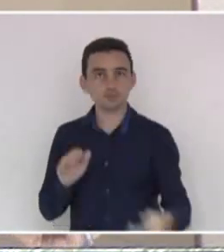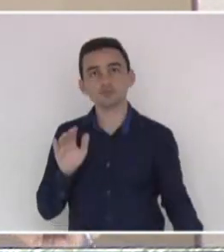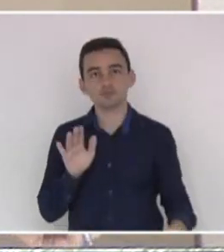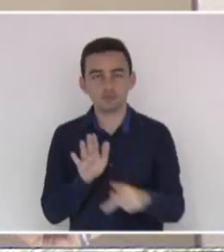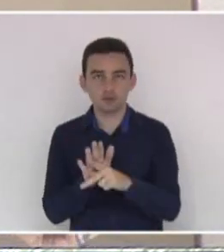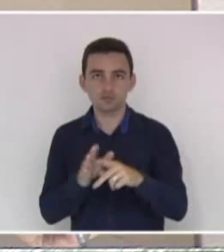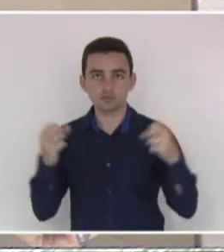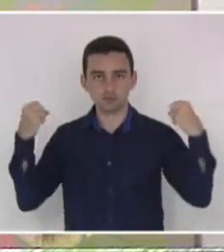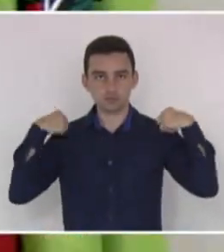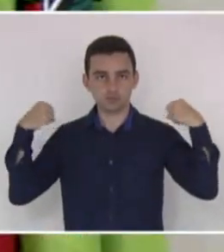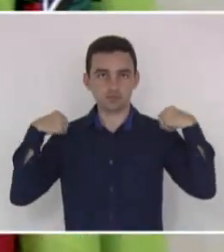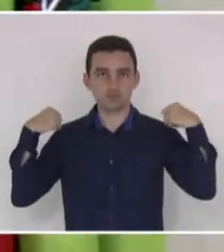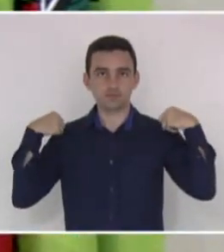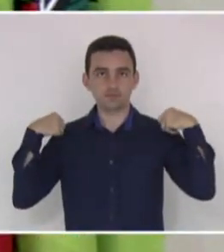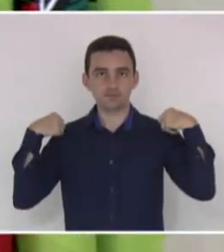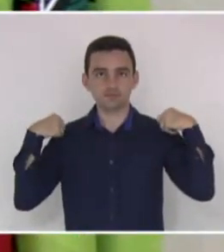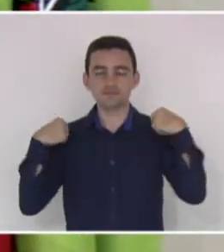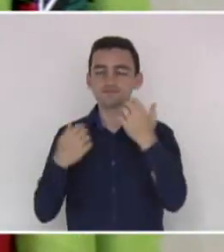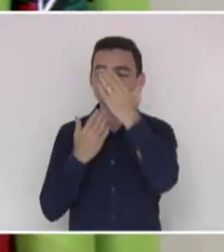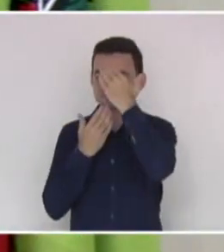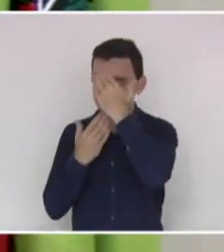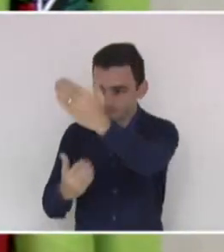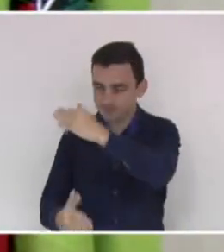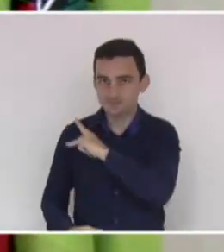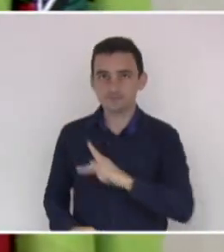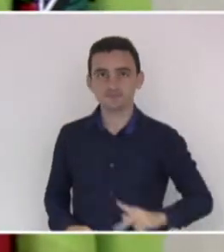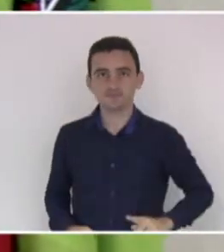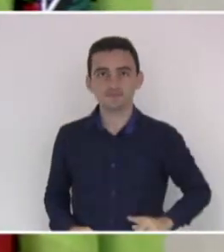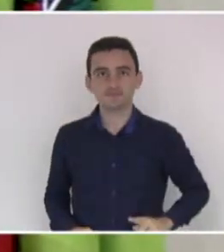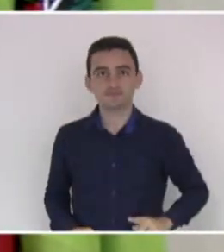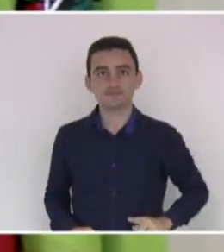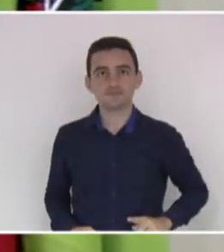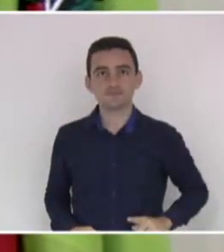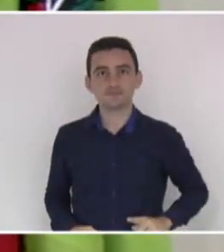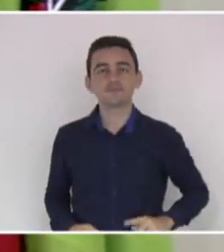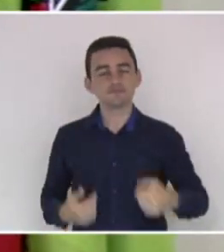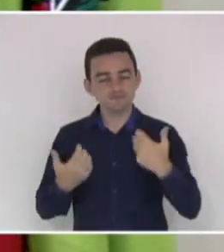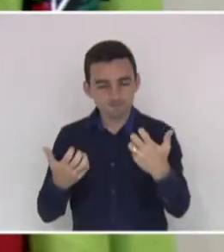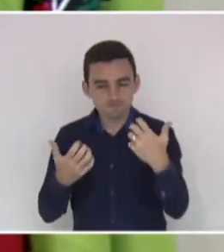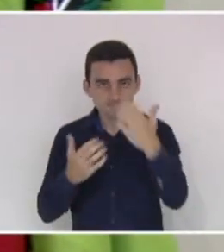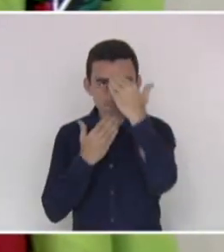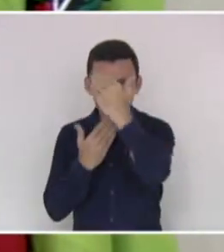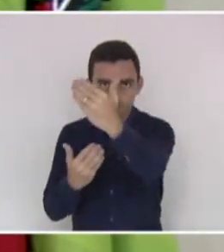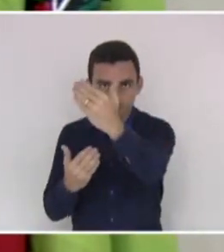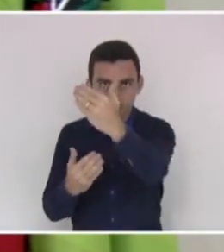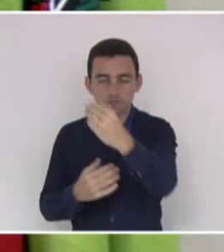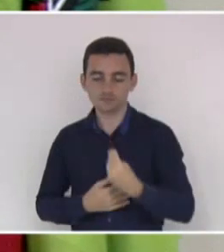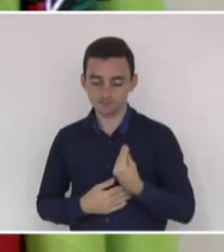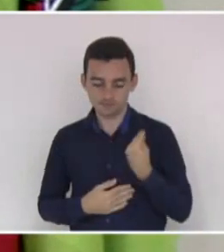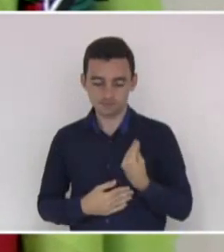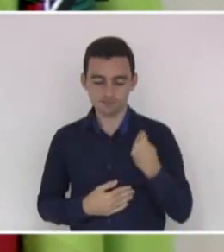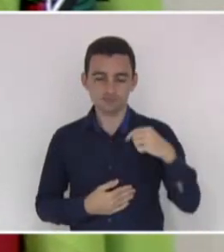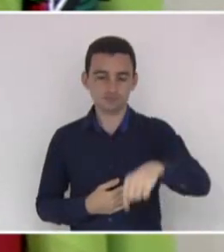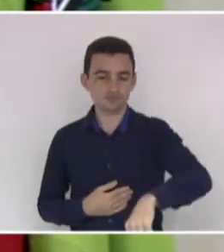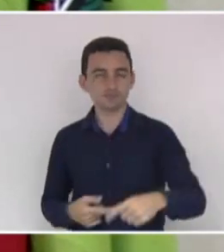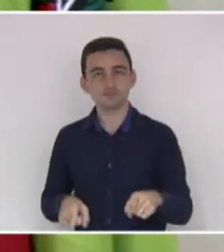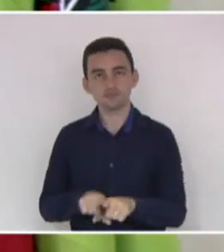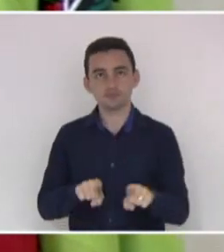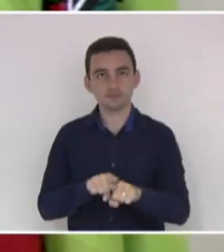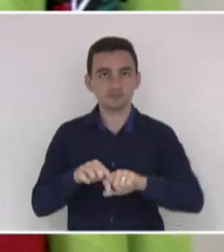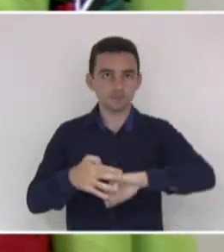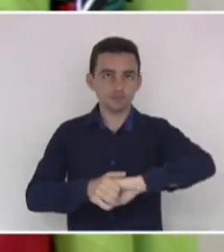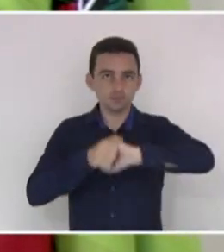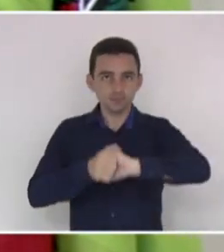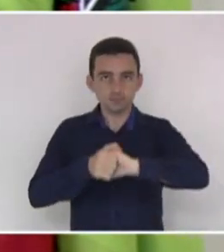Chapecó. Muito obrigado, senhor presidente. Eu quero agradecer a oportunidade do uso da palavra, saudar as